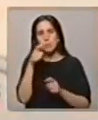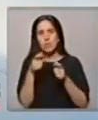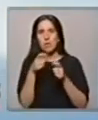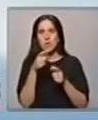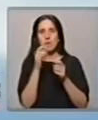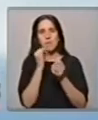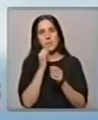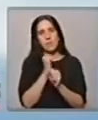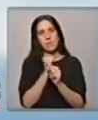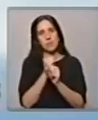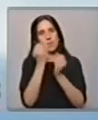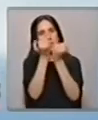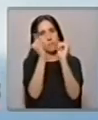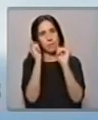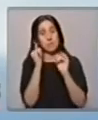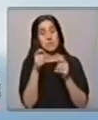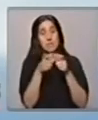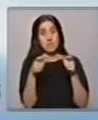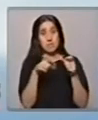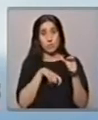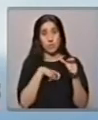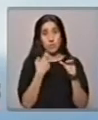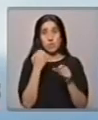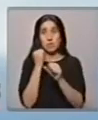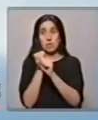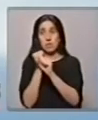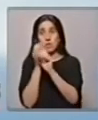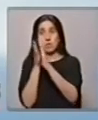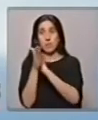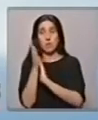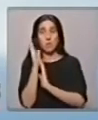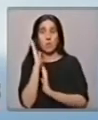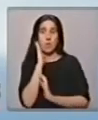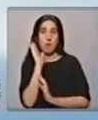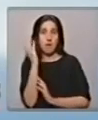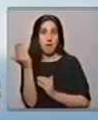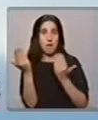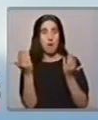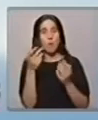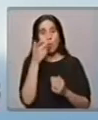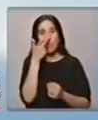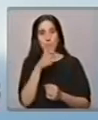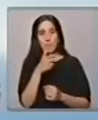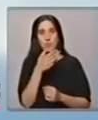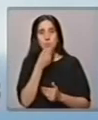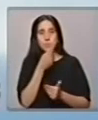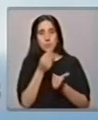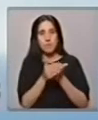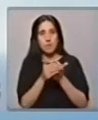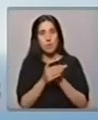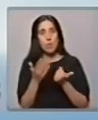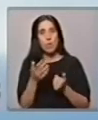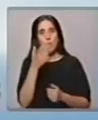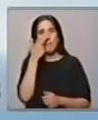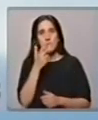Quem junta recibos verdes com trabalho por conta de outrem, pensões de invalidez ou velhice, ou pensão por incapacidade